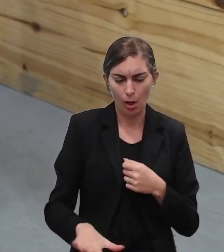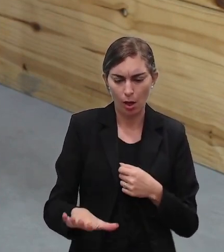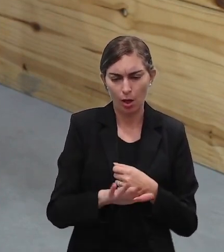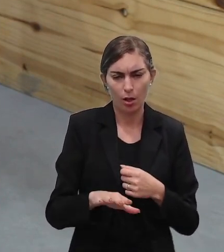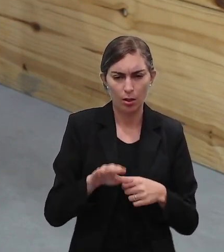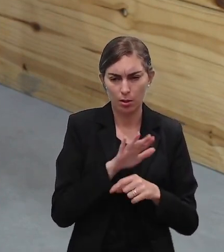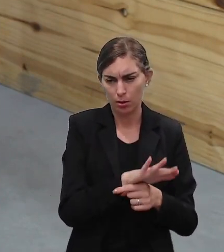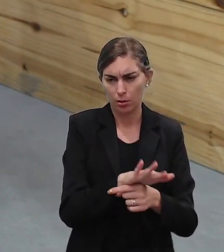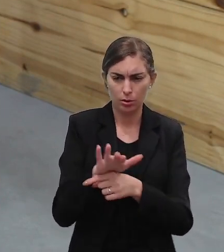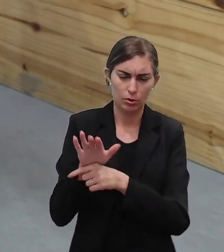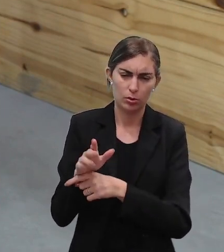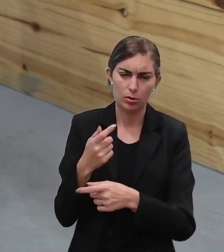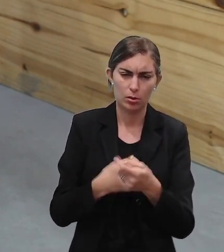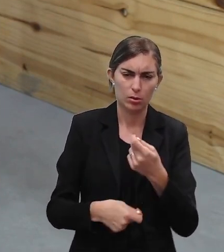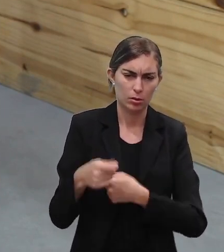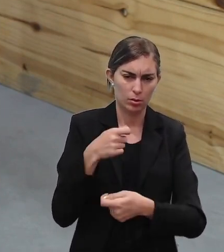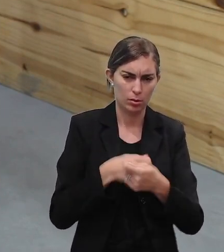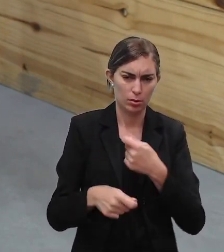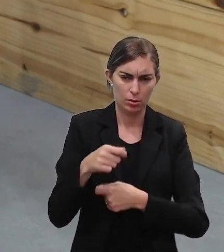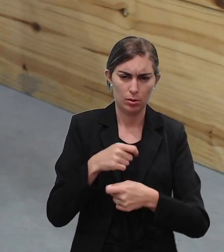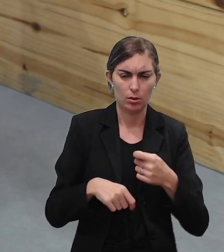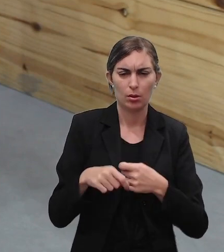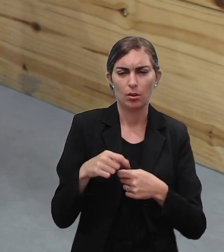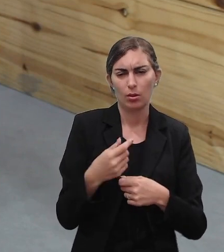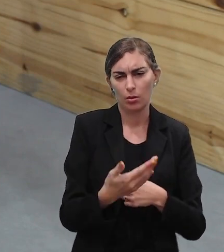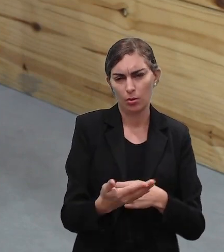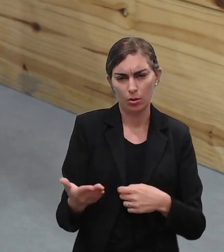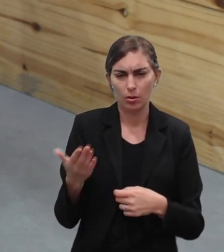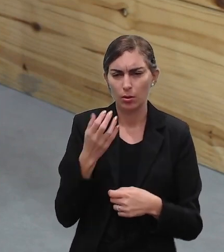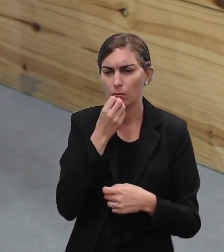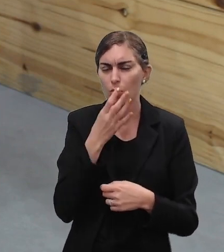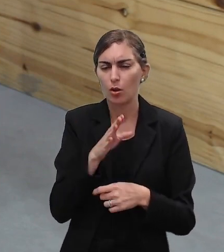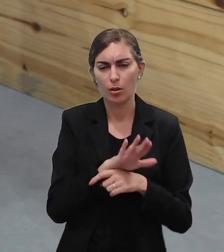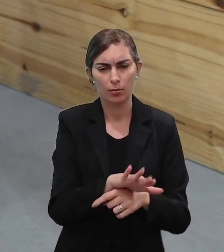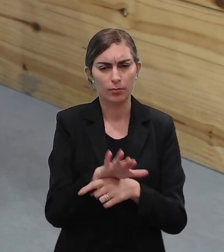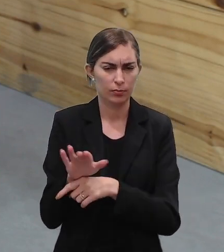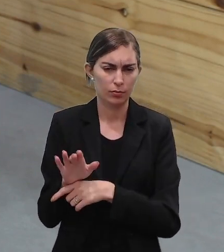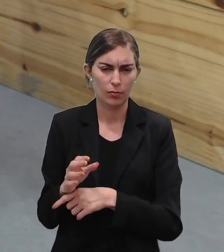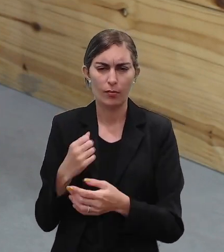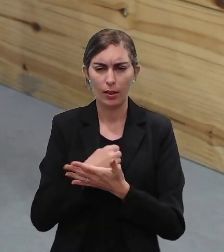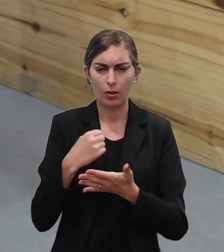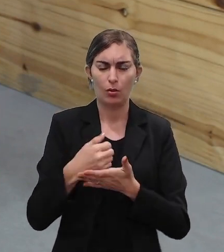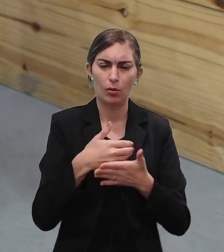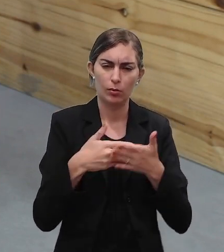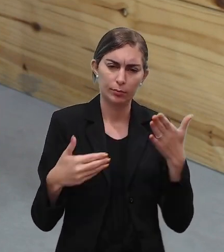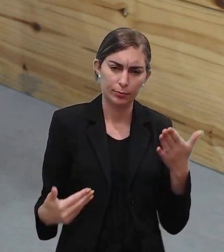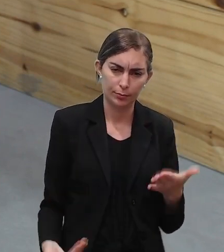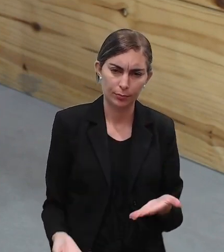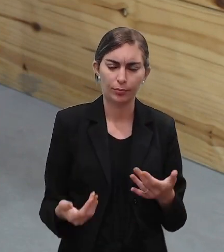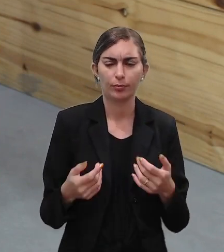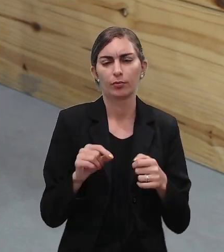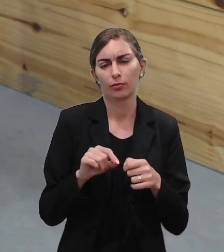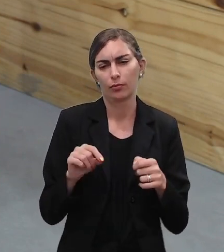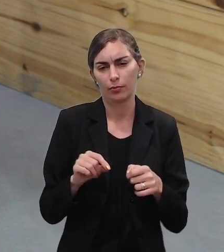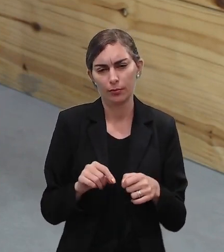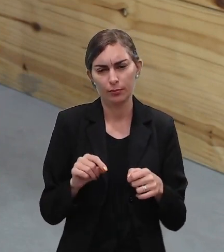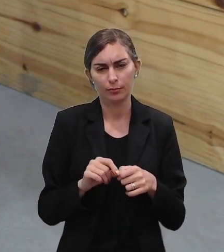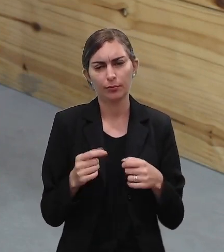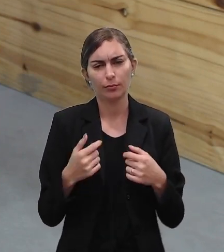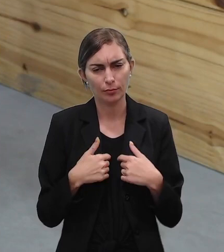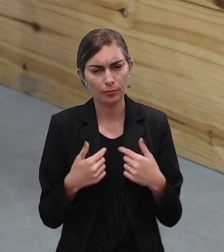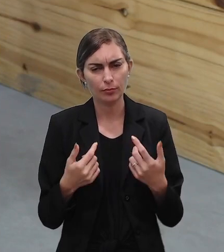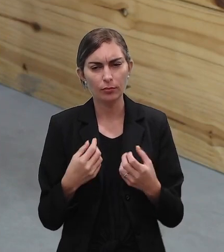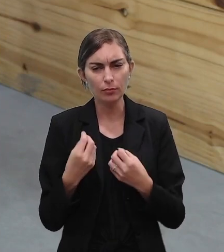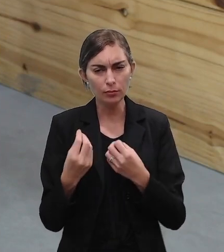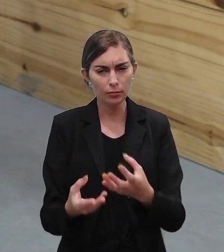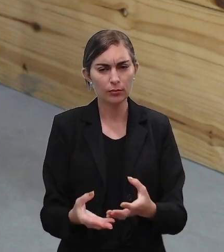assistência administrativa, uma entrega de uma boa assistência nos documentos que eu produzo, naquilo que eu faço, naquilo que eu